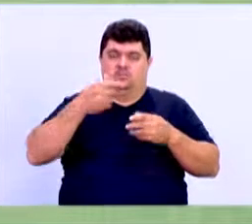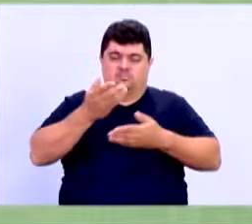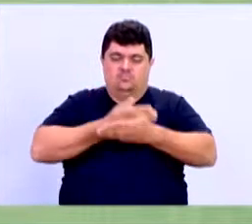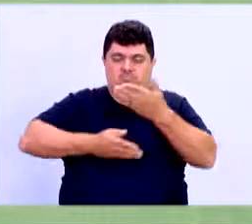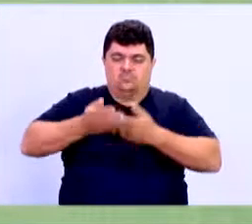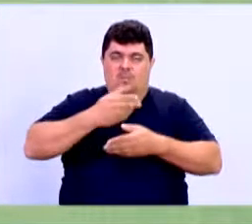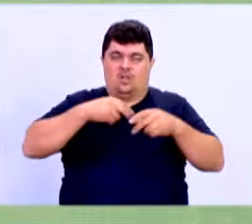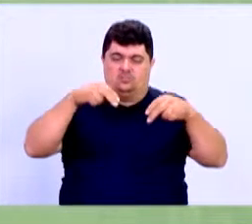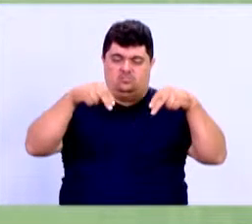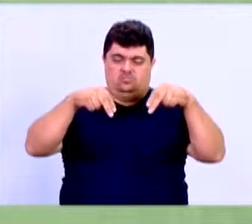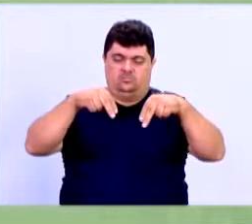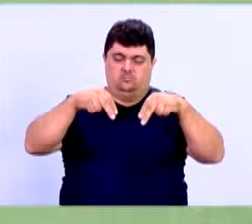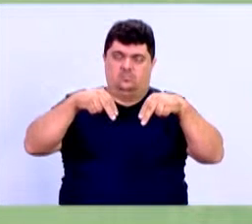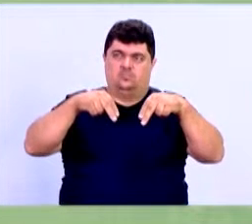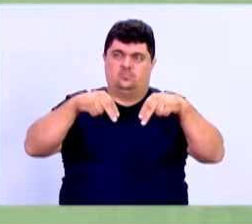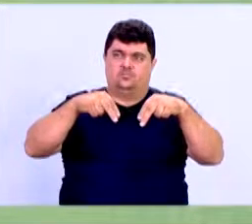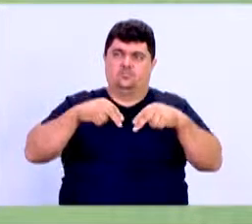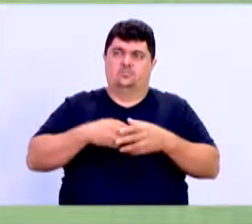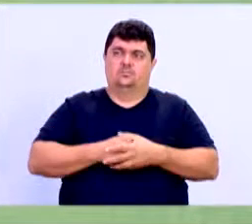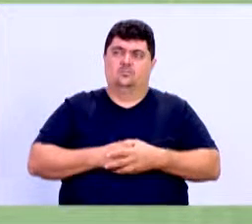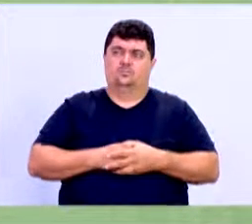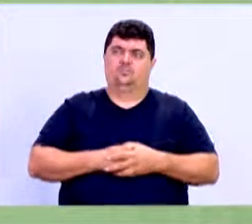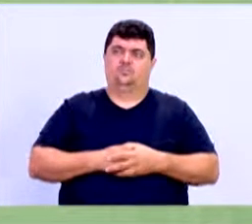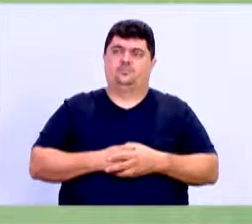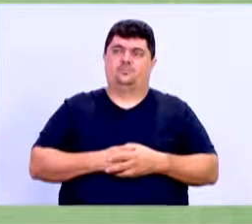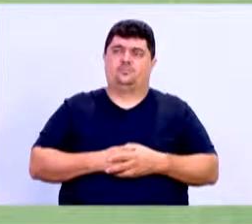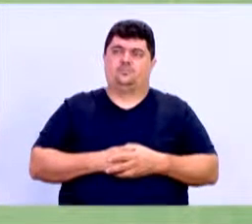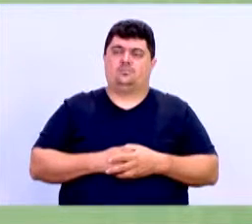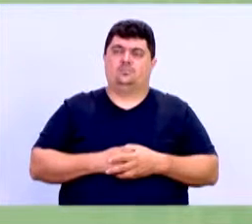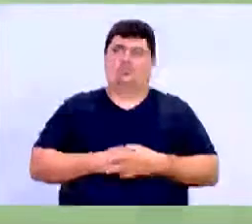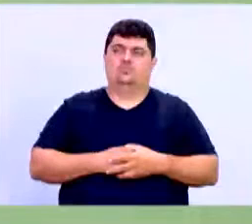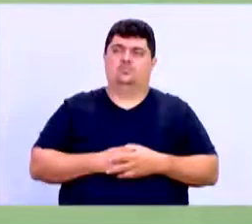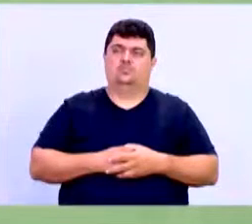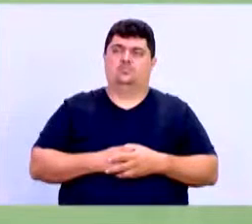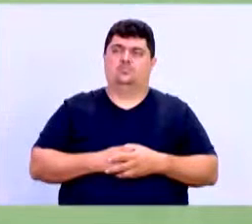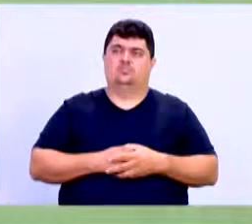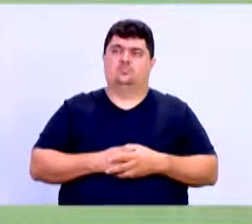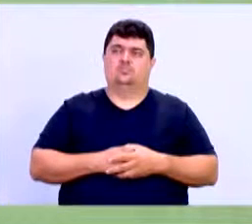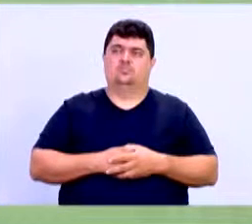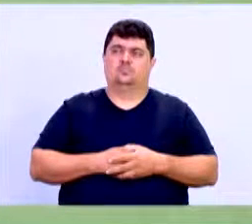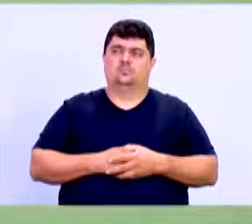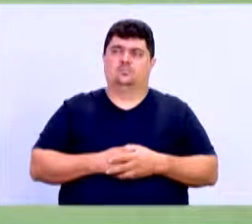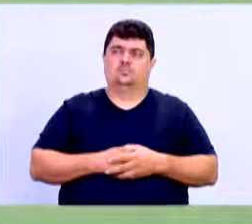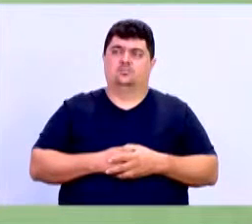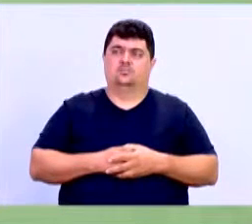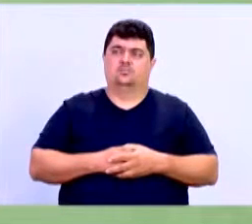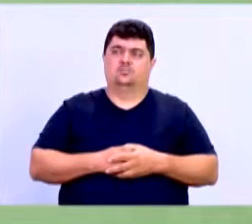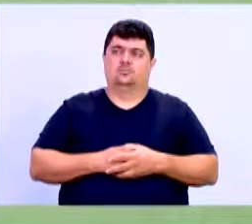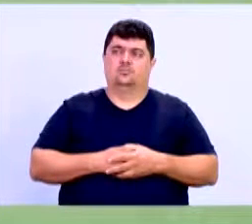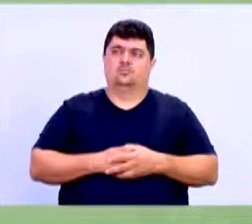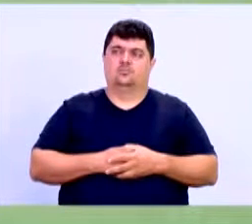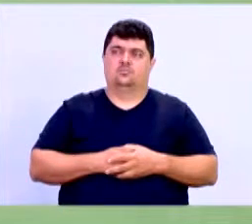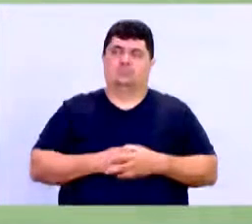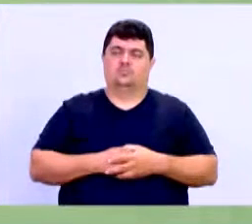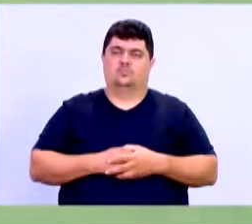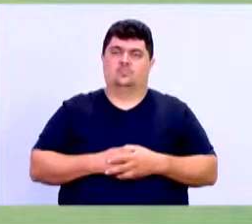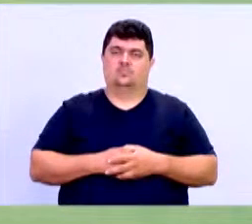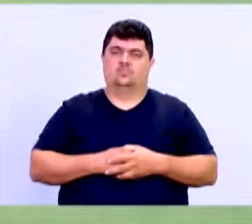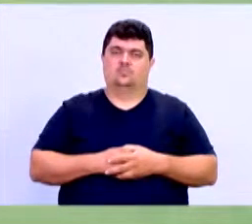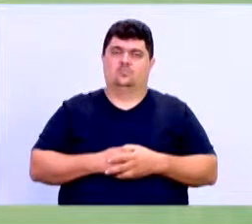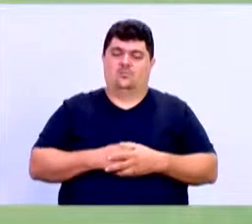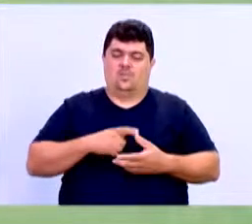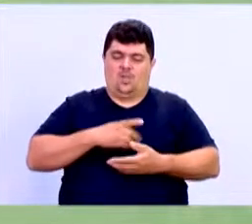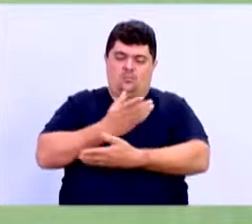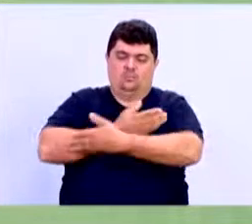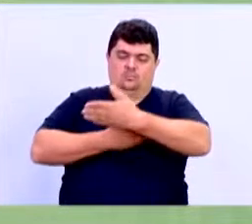vários alunos. Ou, no caso, para ficar mais entendível, um aluno ele cursa muitas disciplinas e uma disciplina ela pode